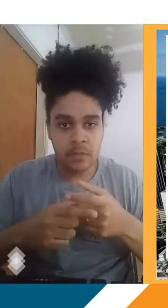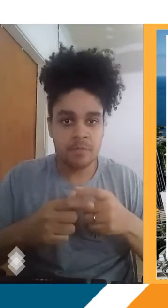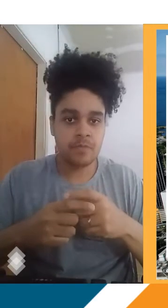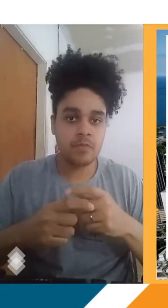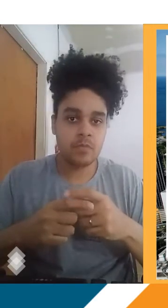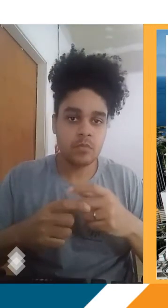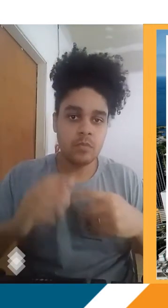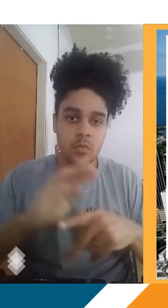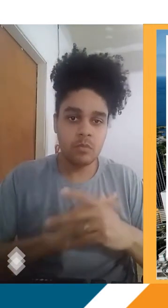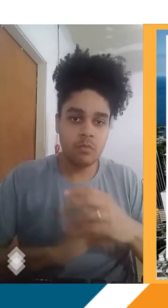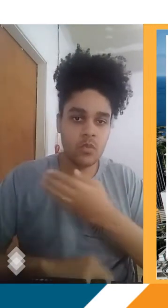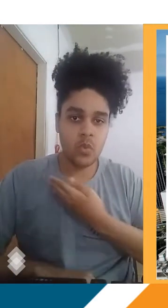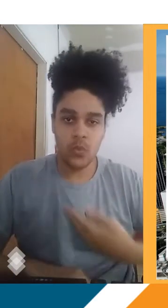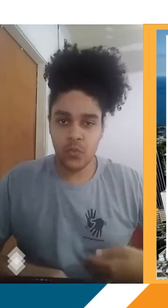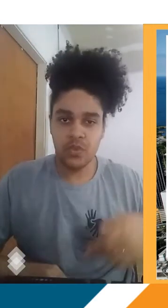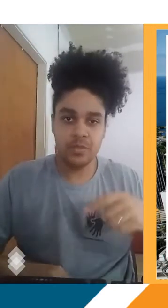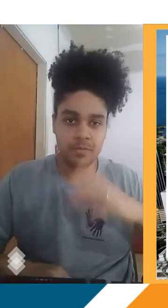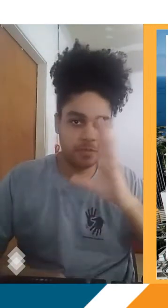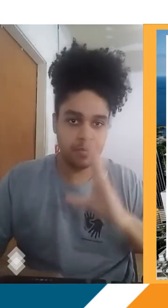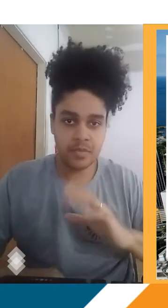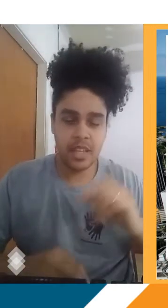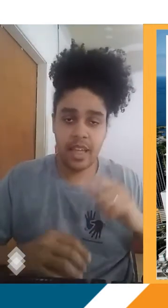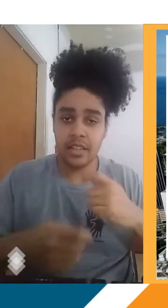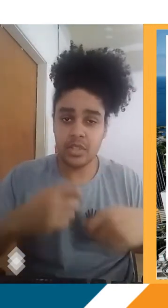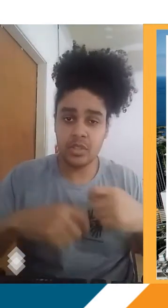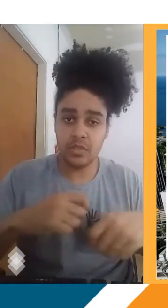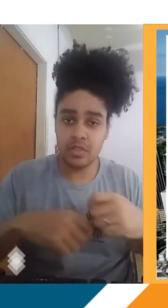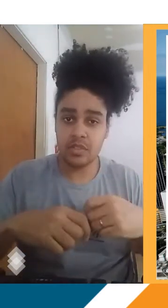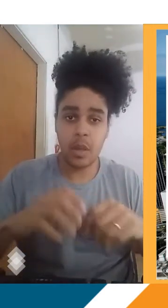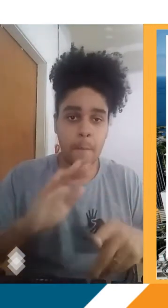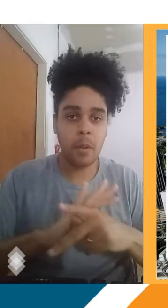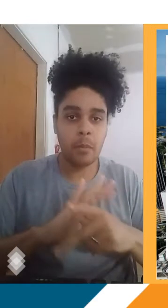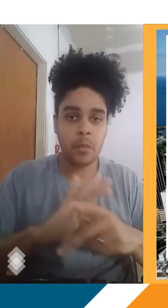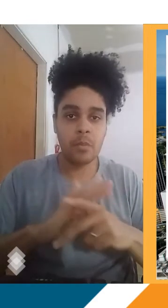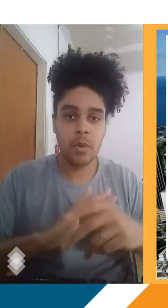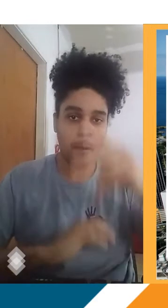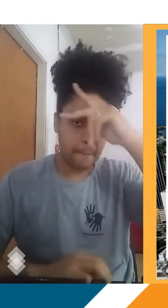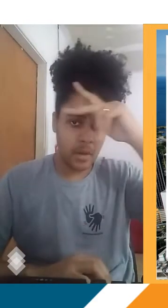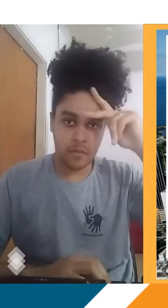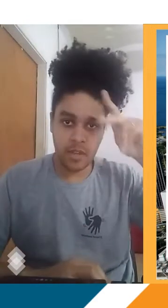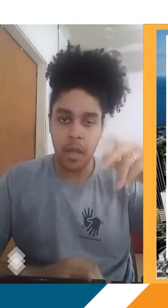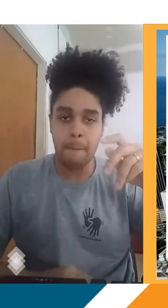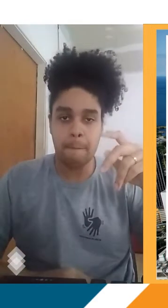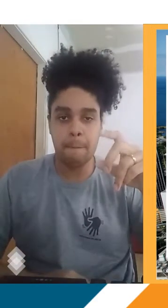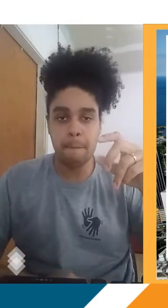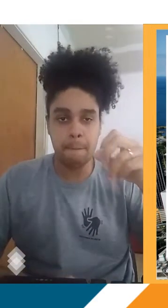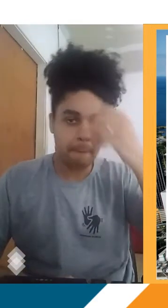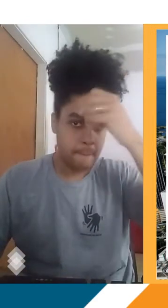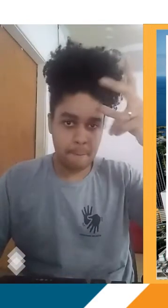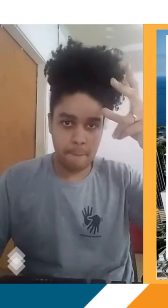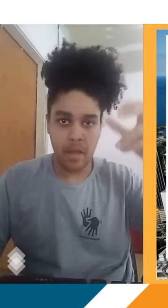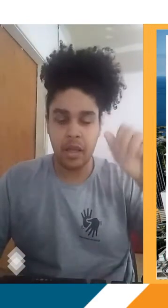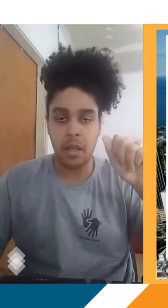unidade territorial com um governo próprio no contexto do Brasil. O município ele é administrado por uma prefeitura e é definido sendo como uma